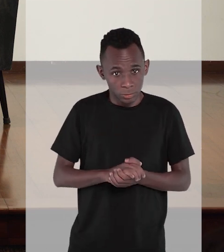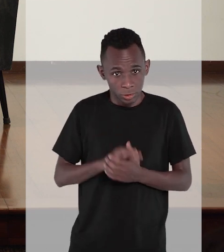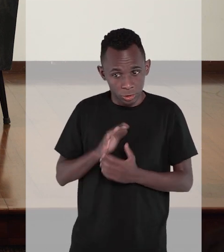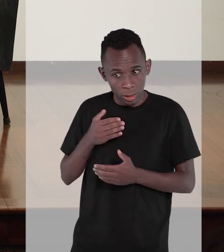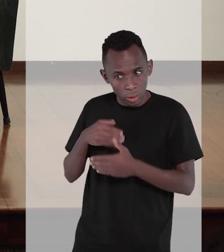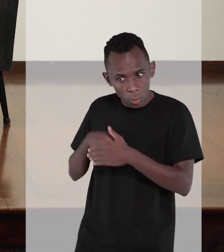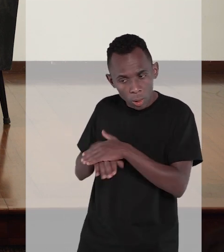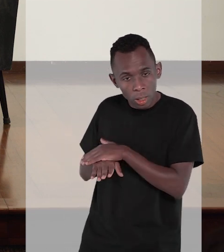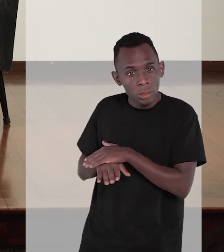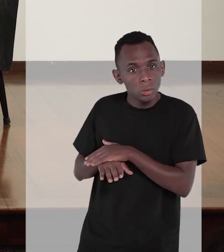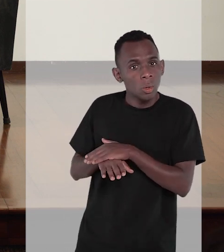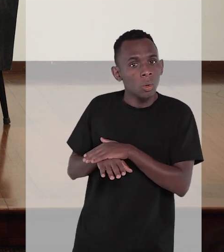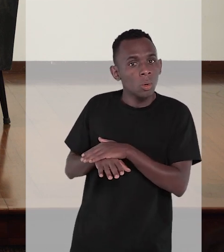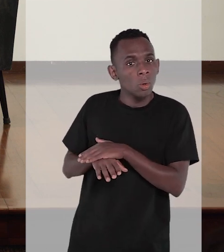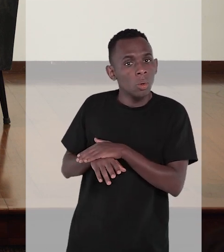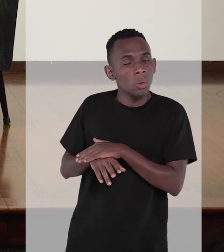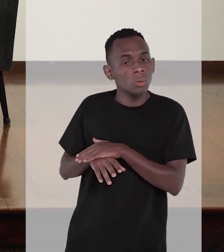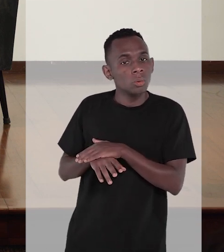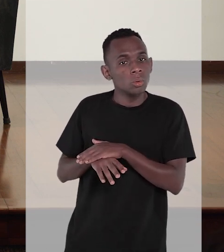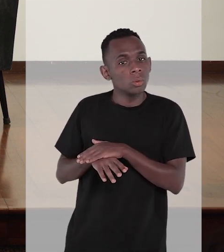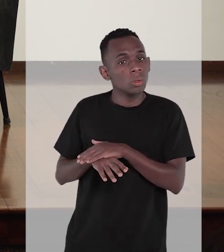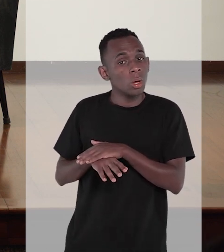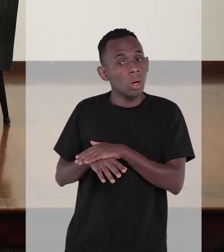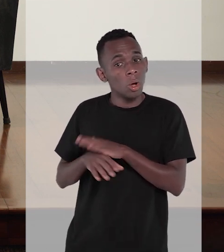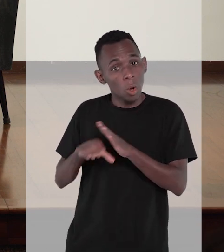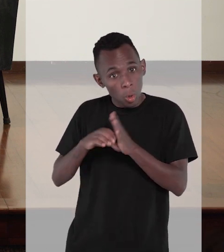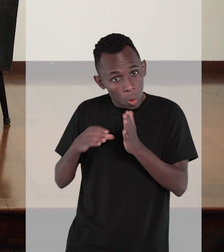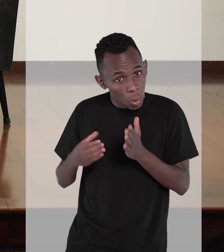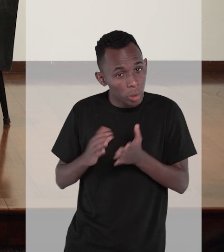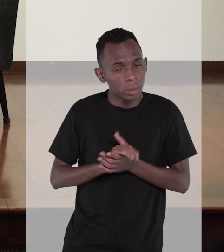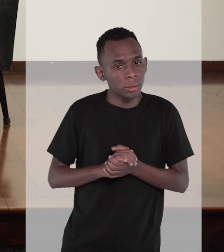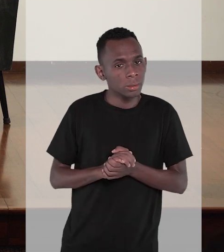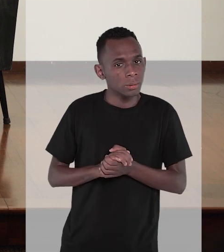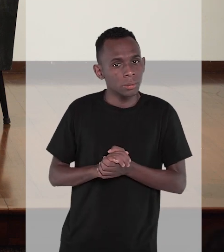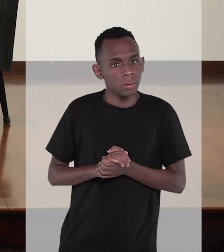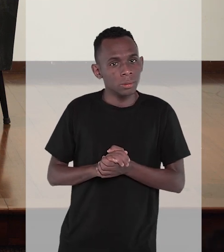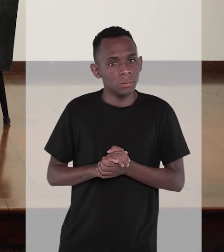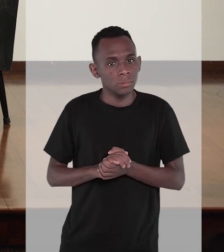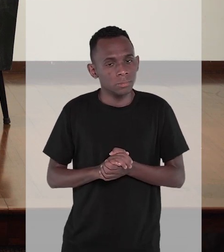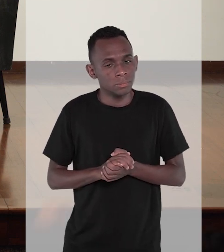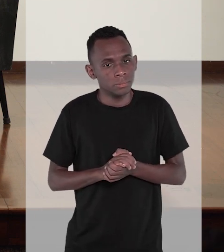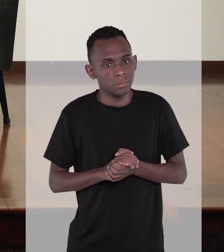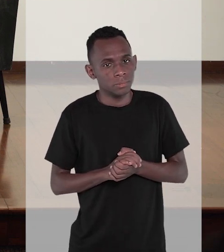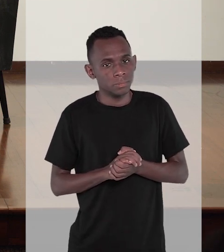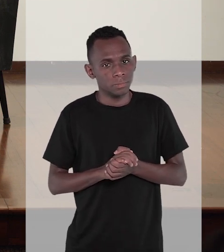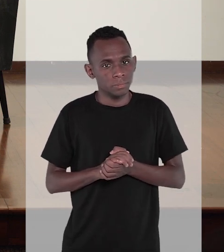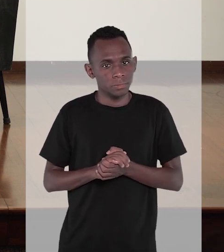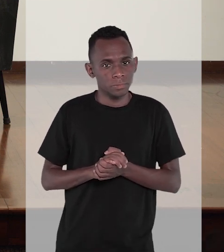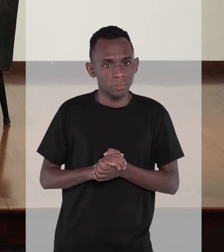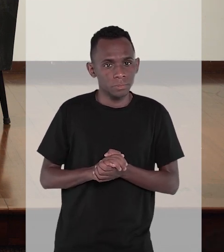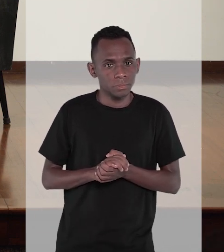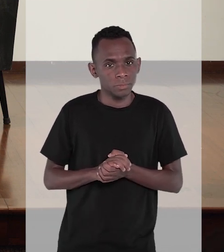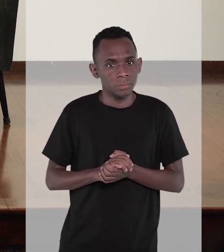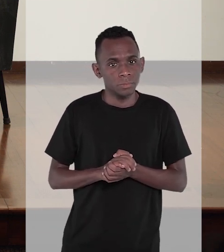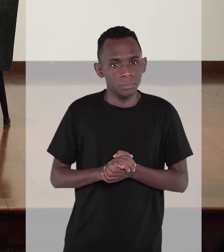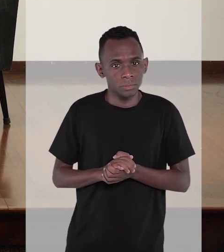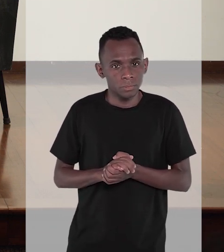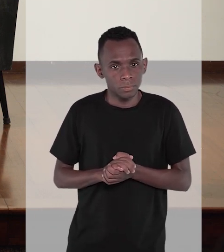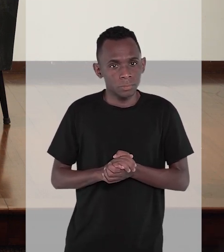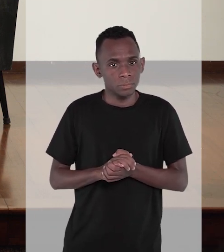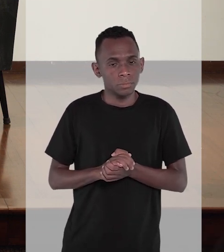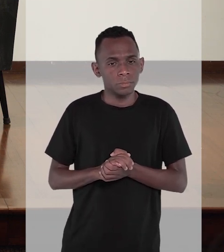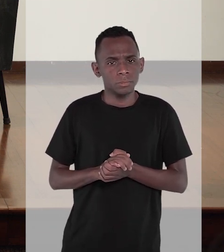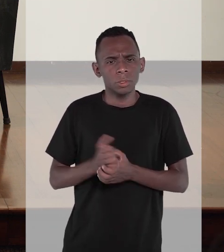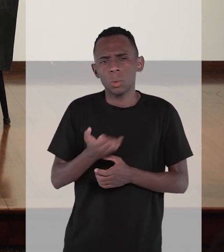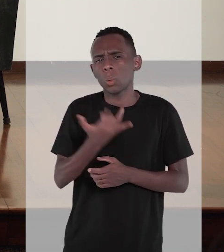já deixou 2 crônicas guardadas, Fernandinha, uma vez na vida? Não, era sofrimento puro, né? Jura? Puro. Puro. Quantos